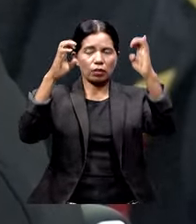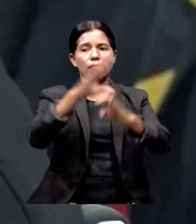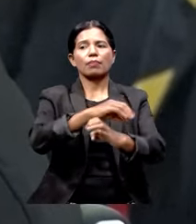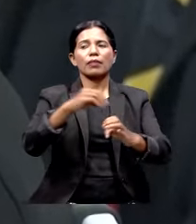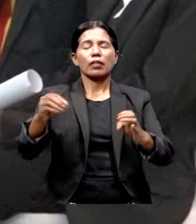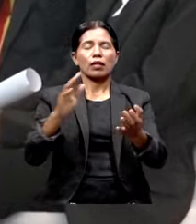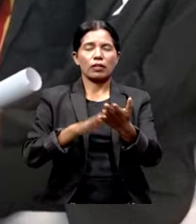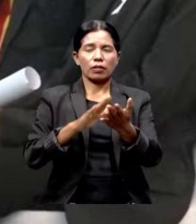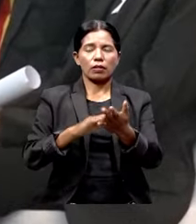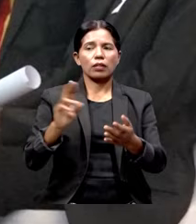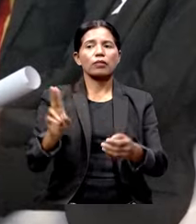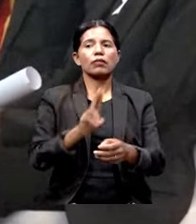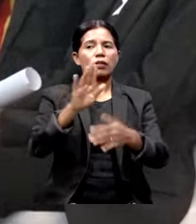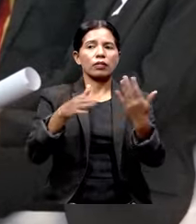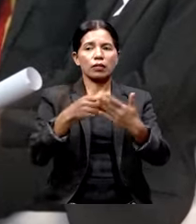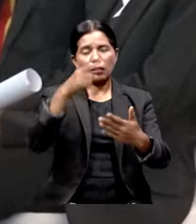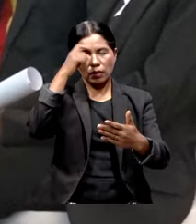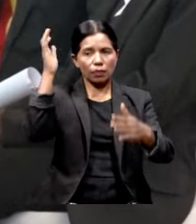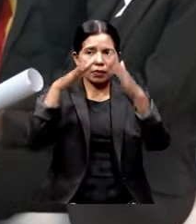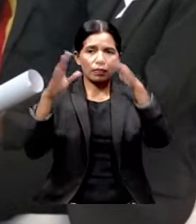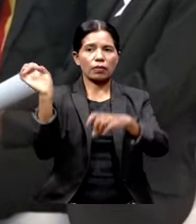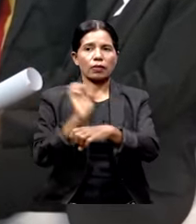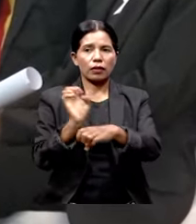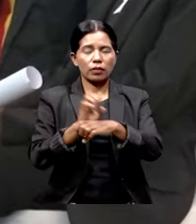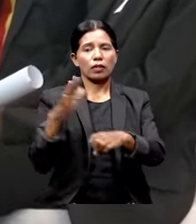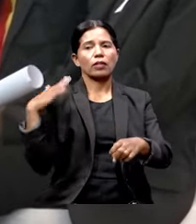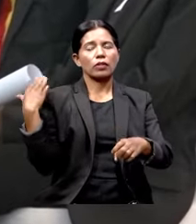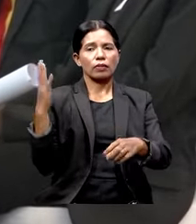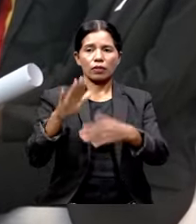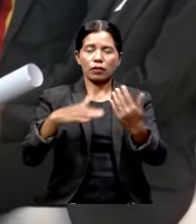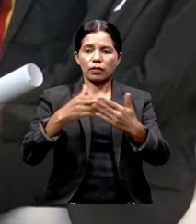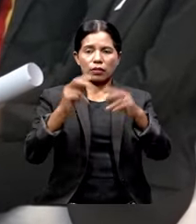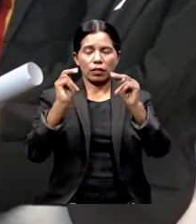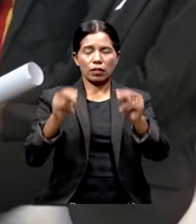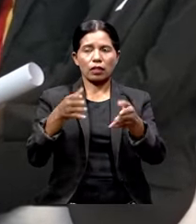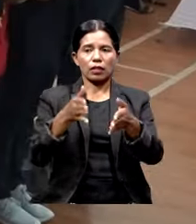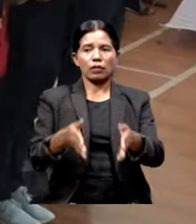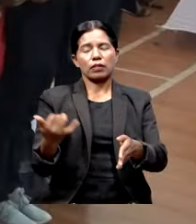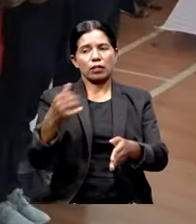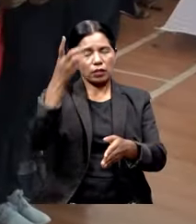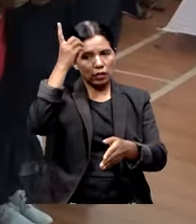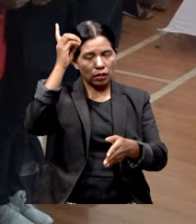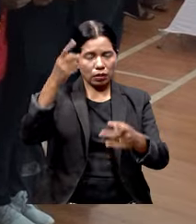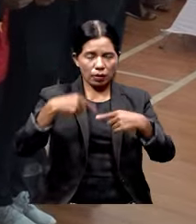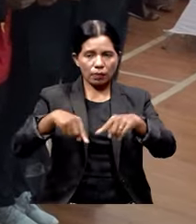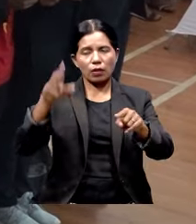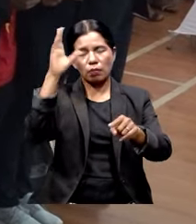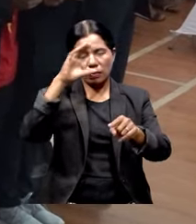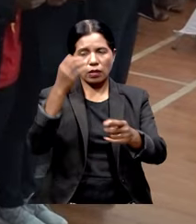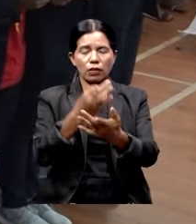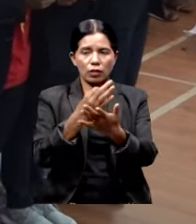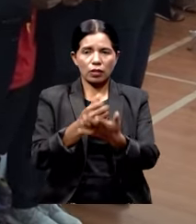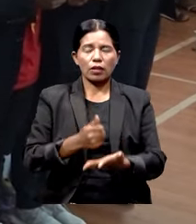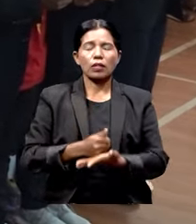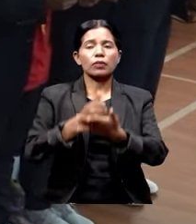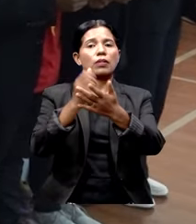e ensino superior sirá. Mas bem também problema economia, jovem hirakné tem que racoi sirané mehi, rodi babuca osan, ajuda